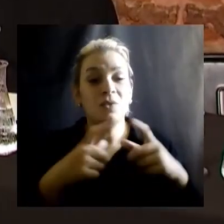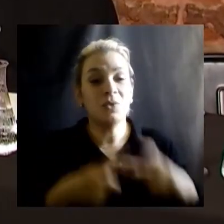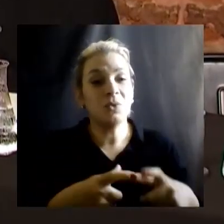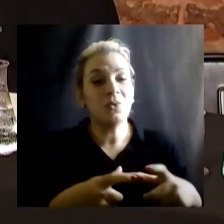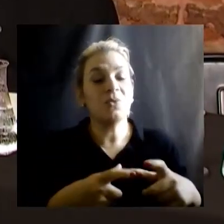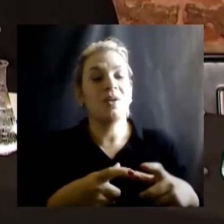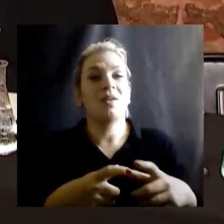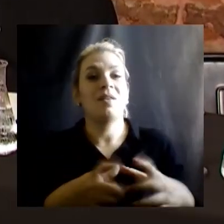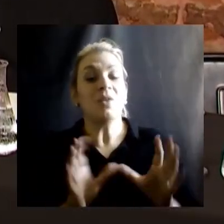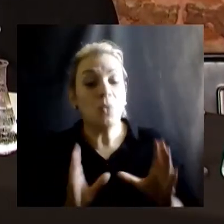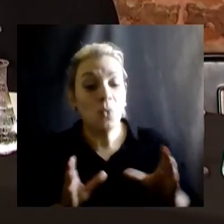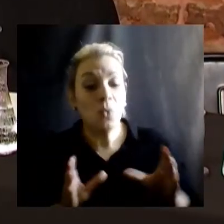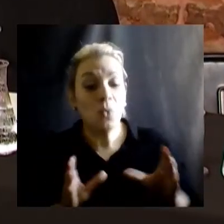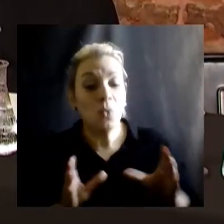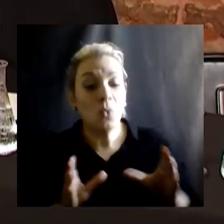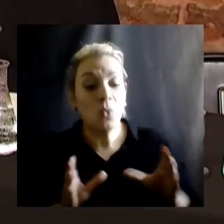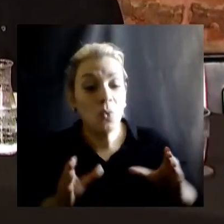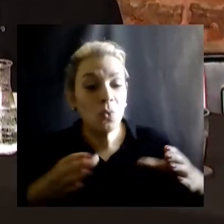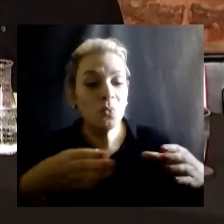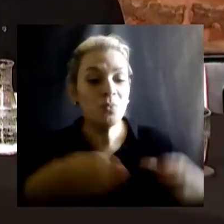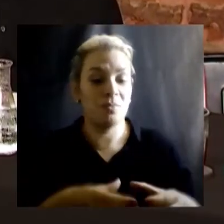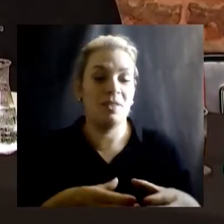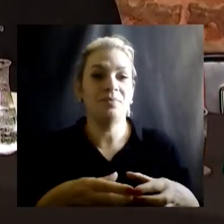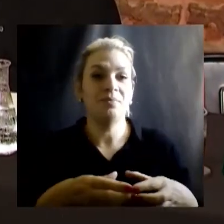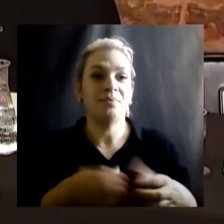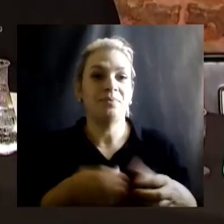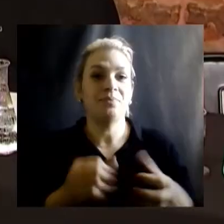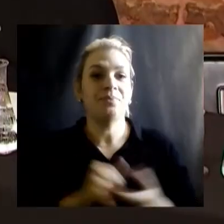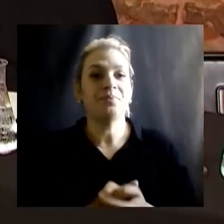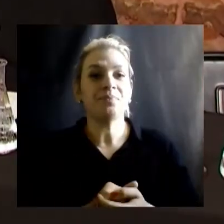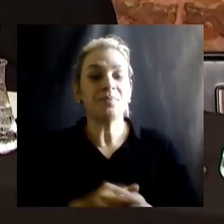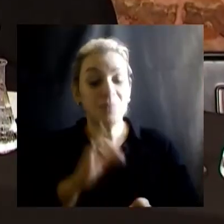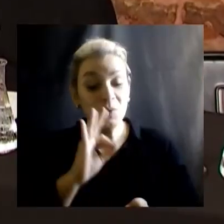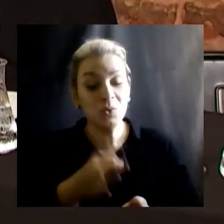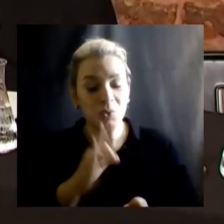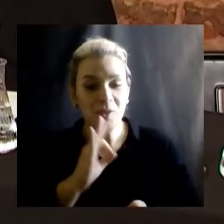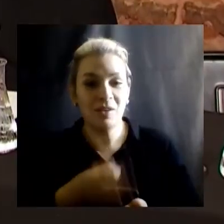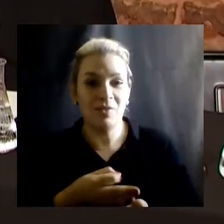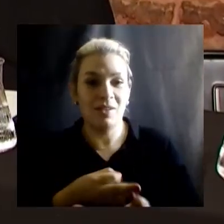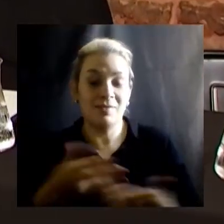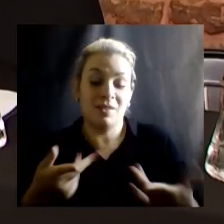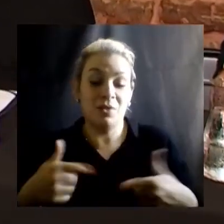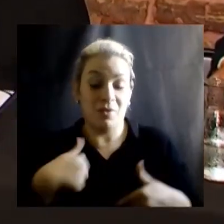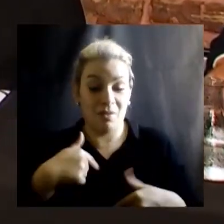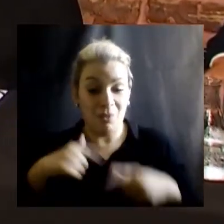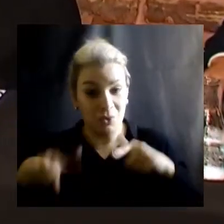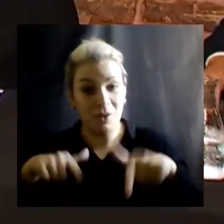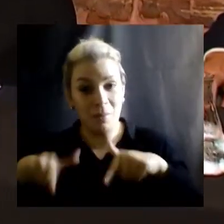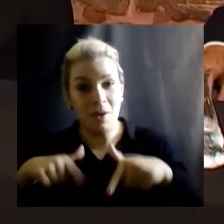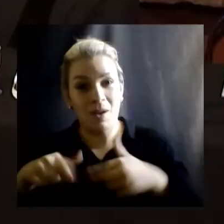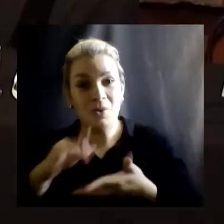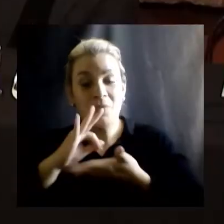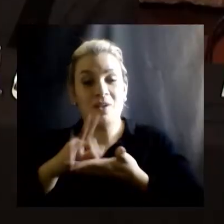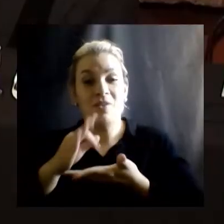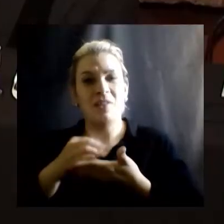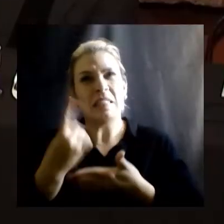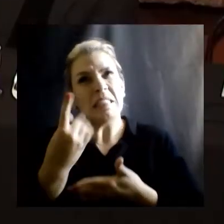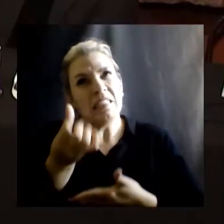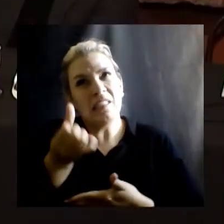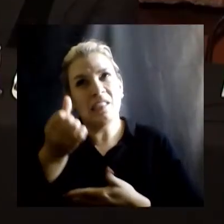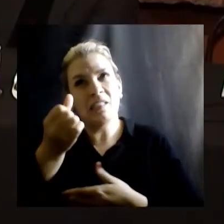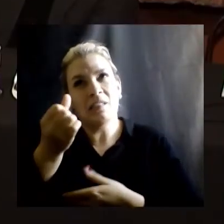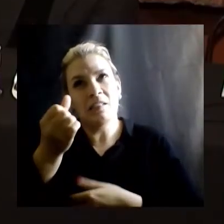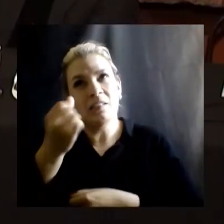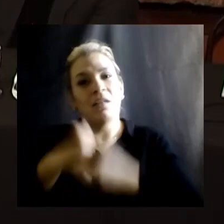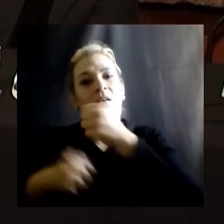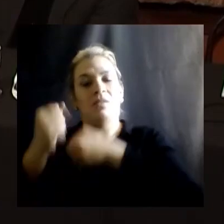uma coisa que para a gente é tão importante, que é o café. Eu trabalho com café há 16 anos e o café mudou minha vida. Ao